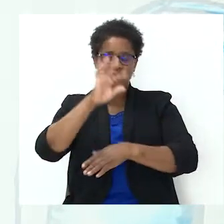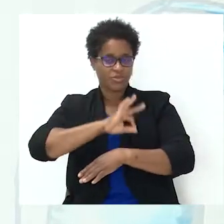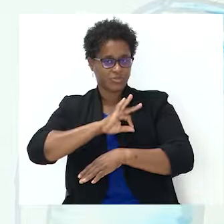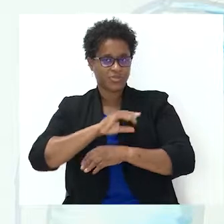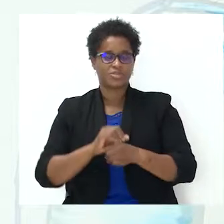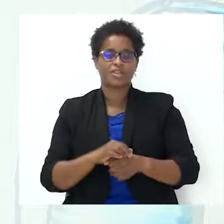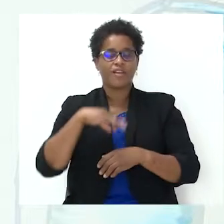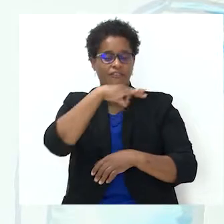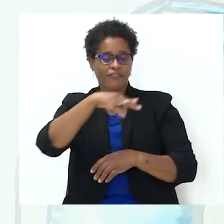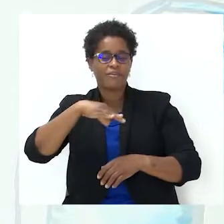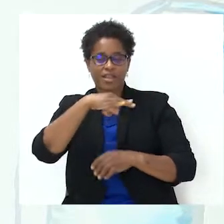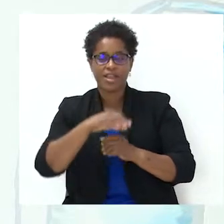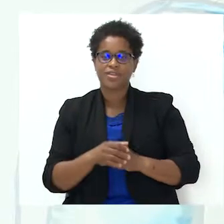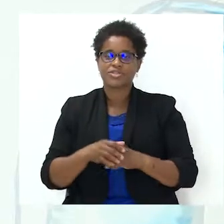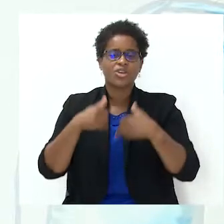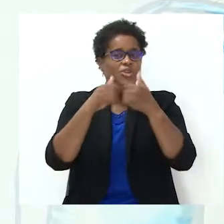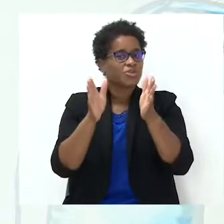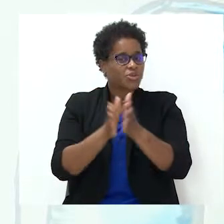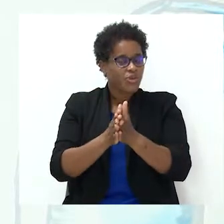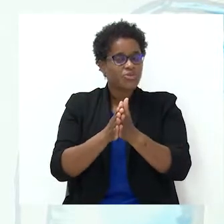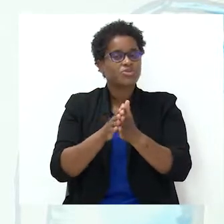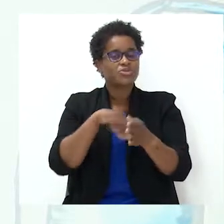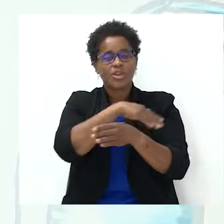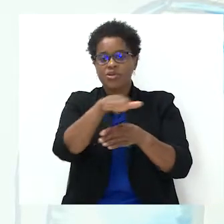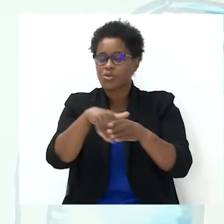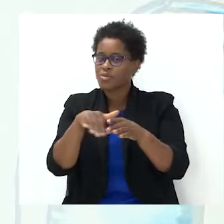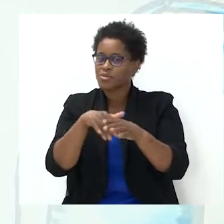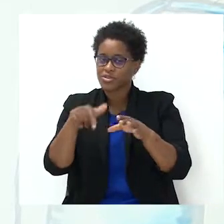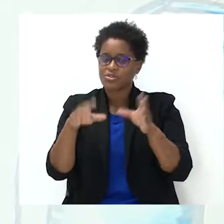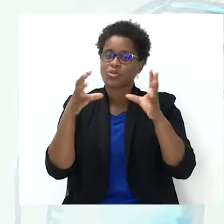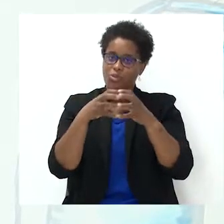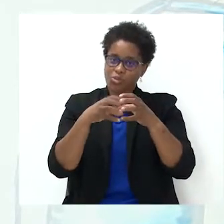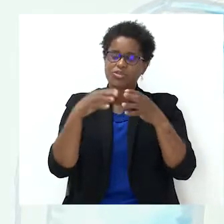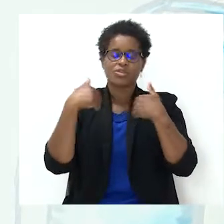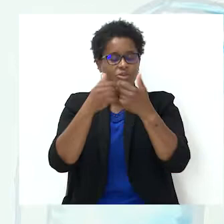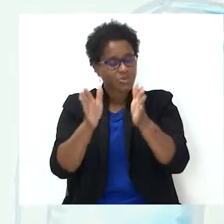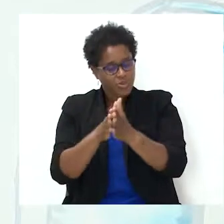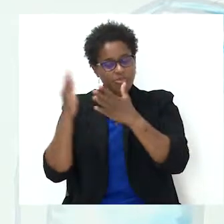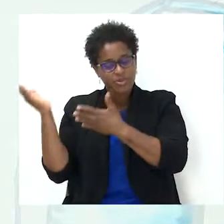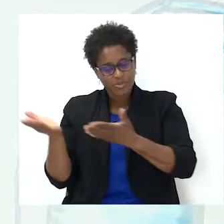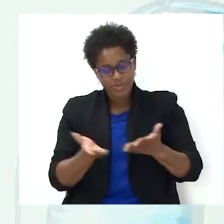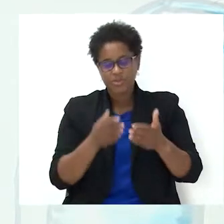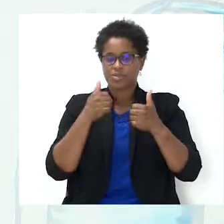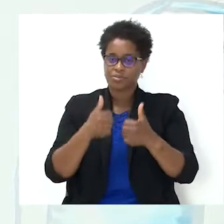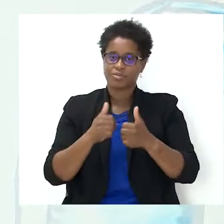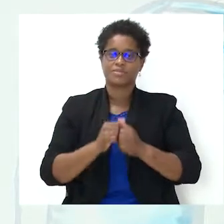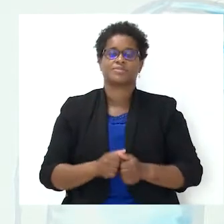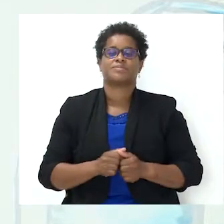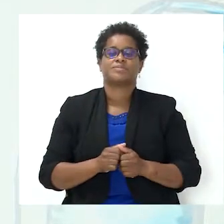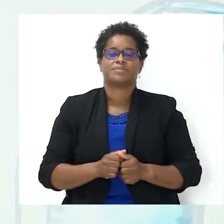professores, familiares e todos que fazem parte deste time, sejam todos muito